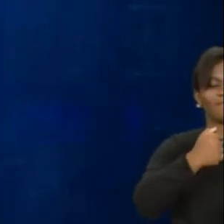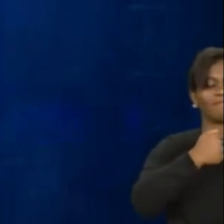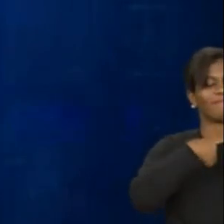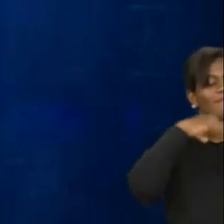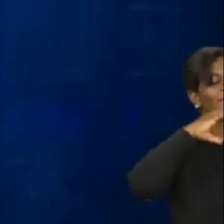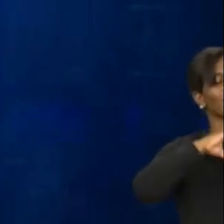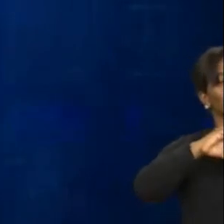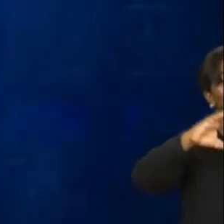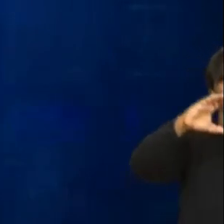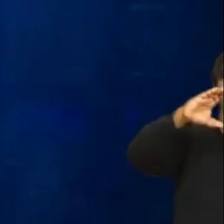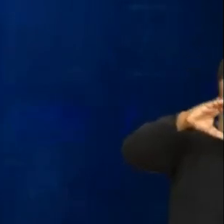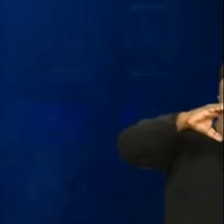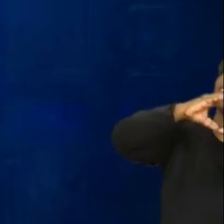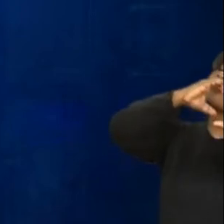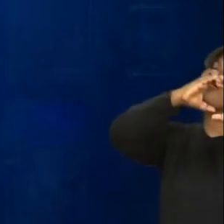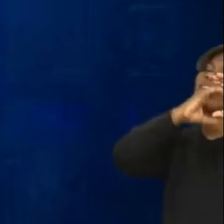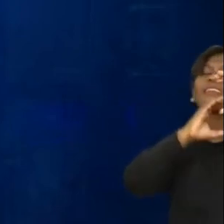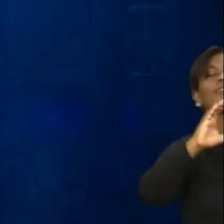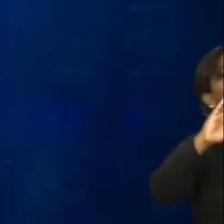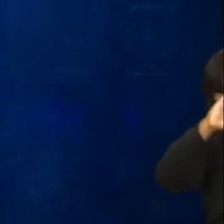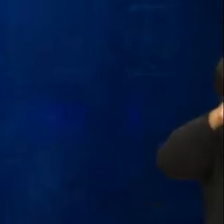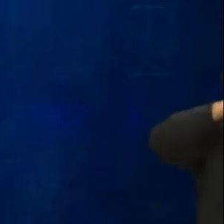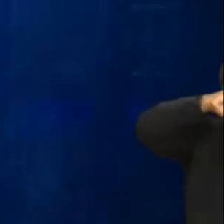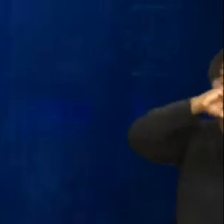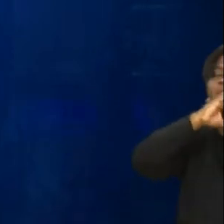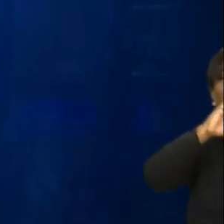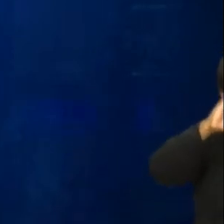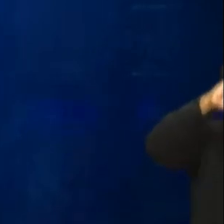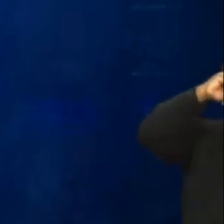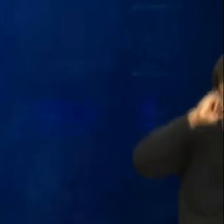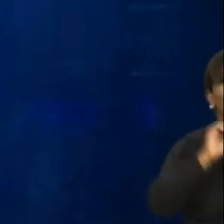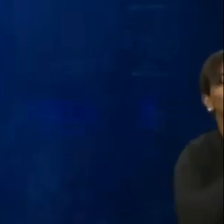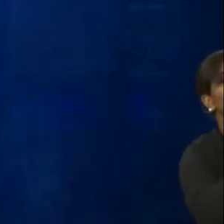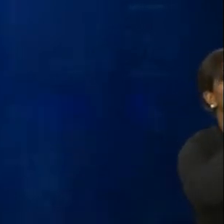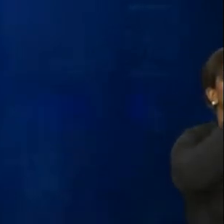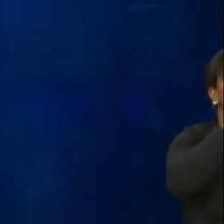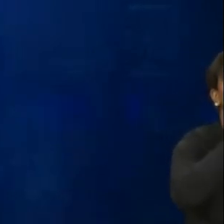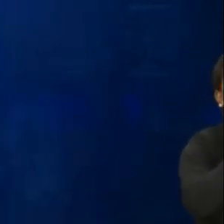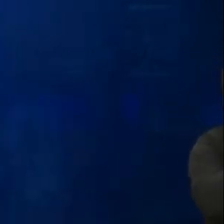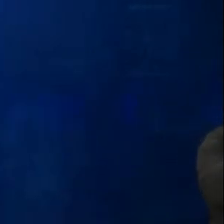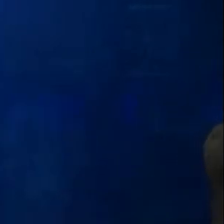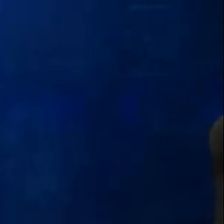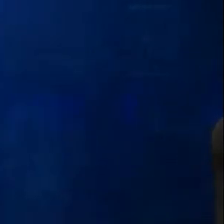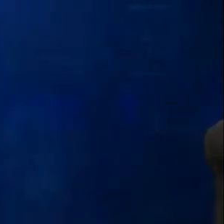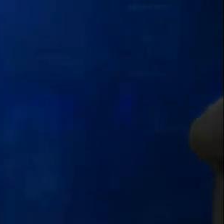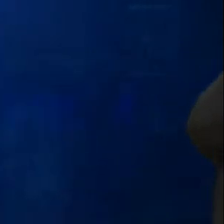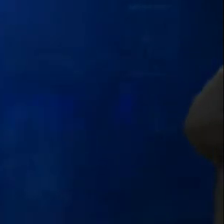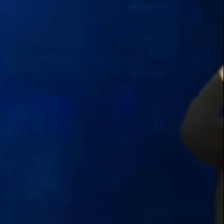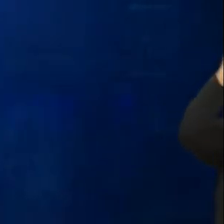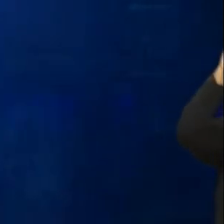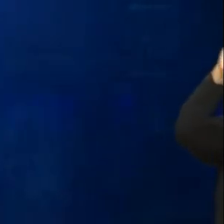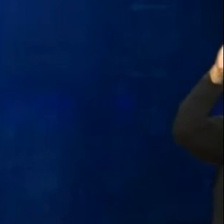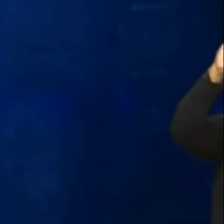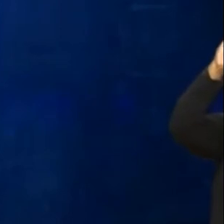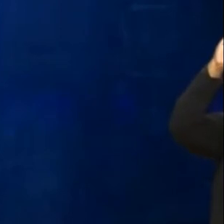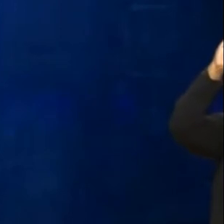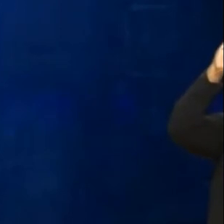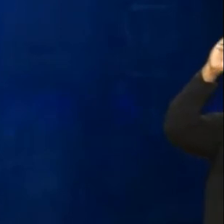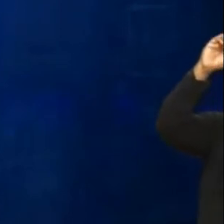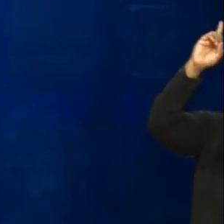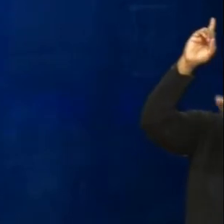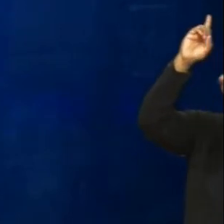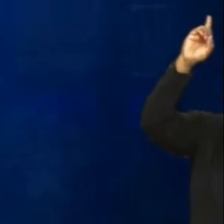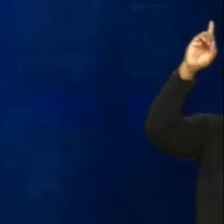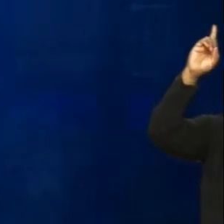justiça. E cantarei louvores. E cantarei louvores. Pois tu és altíssimo. Pois tu és